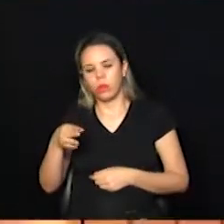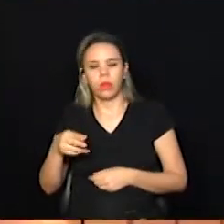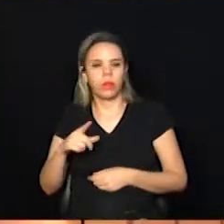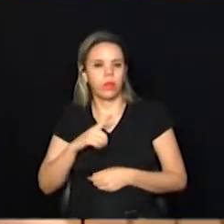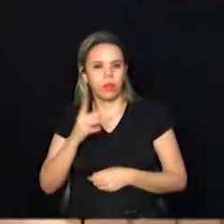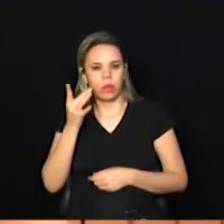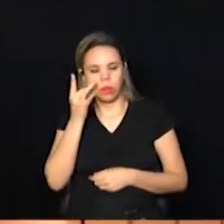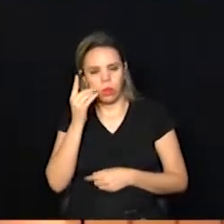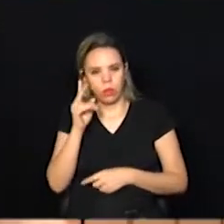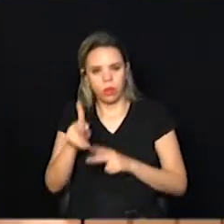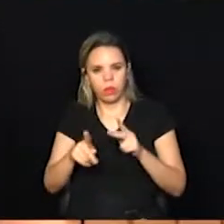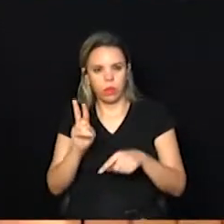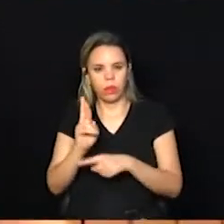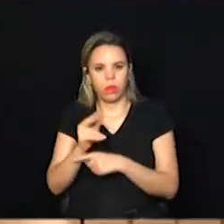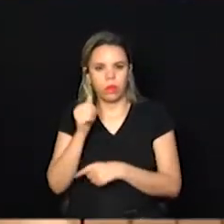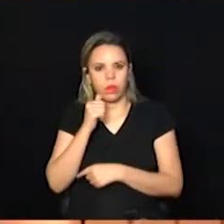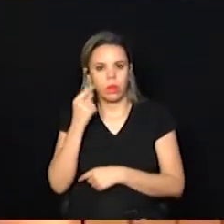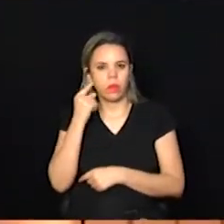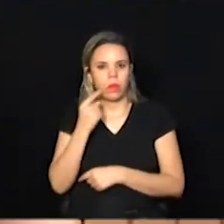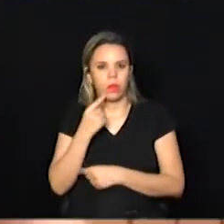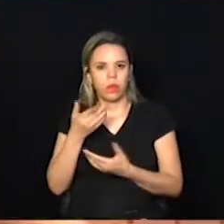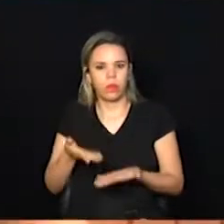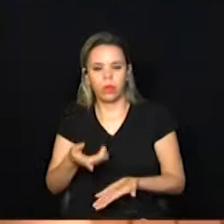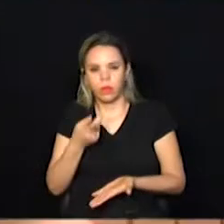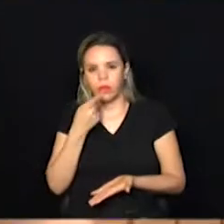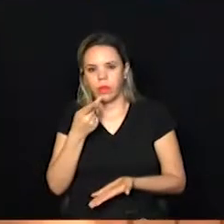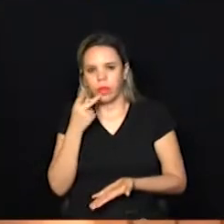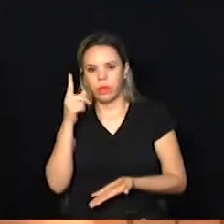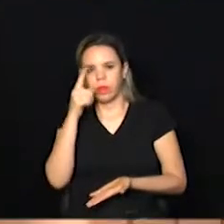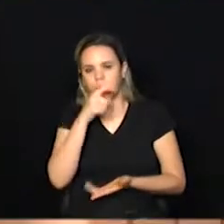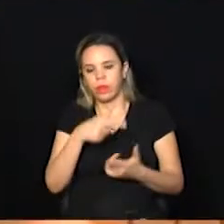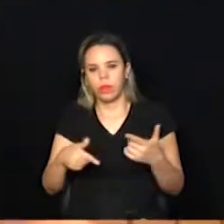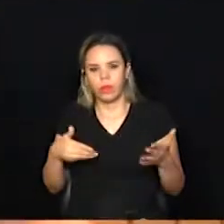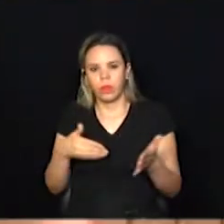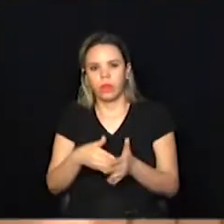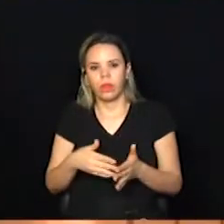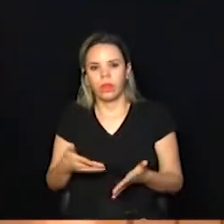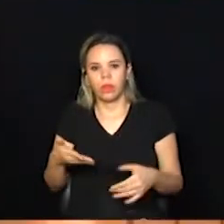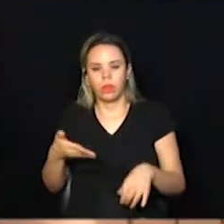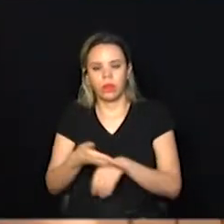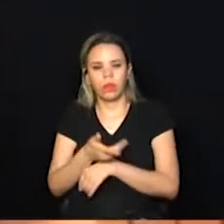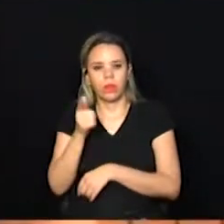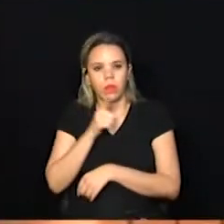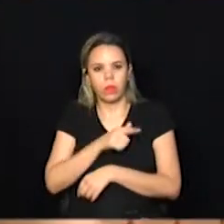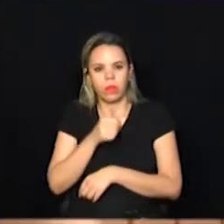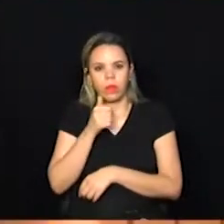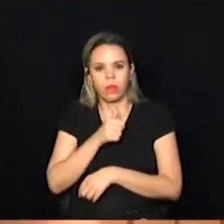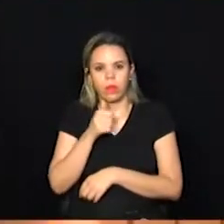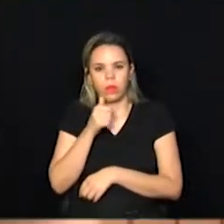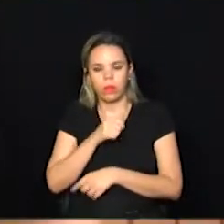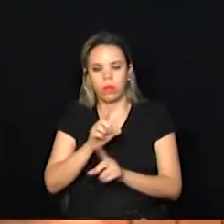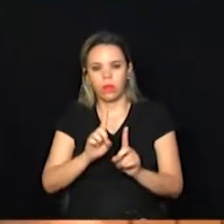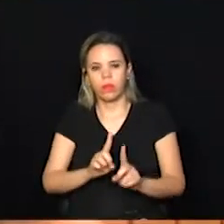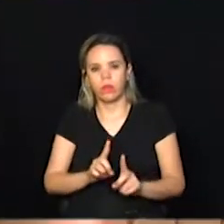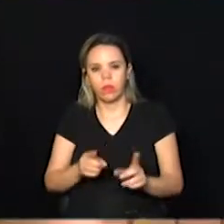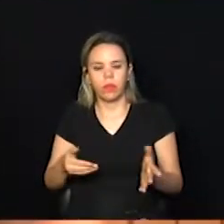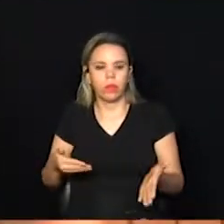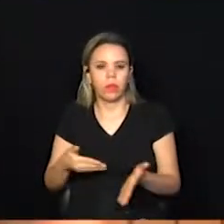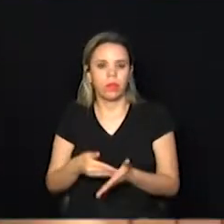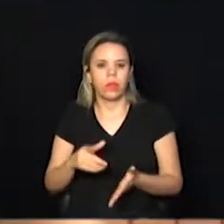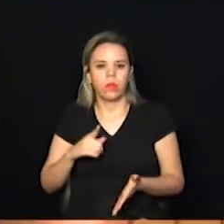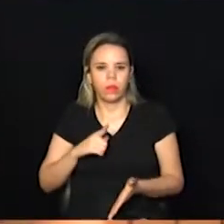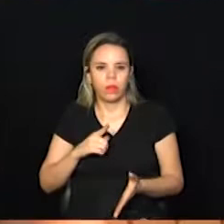presença de representantes de mulheres surdas, falando a dificuldade do acesso de mulheres com deficiência